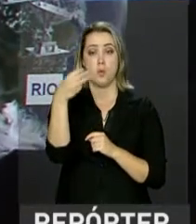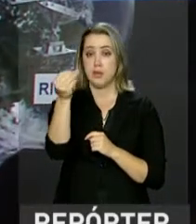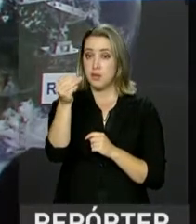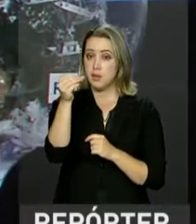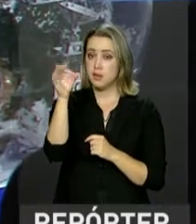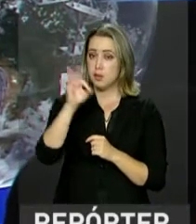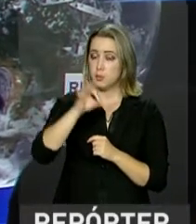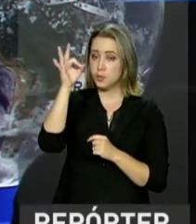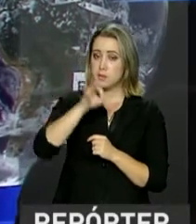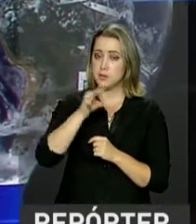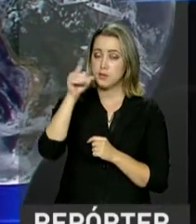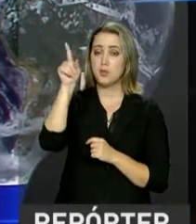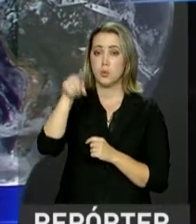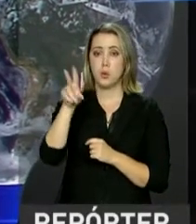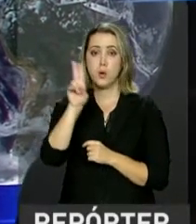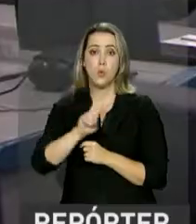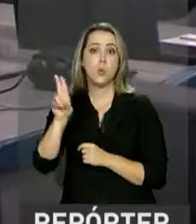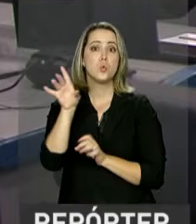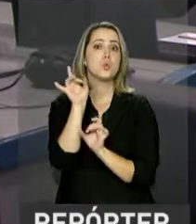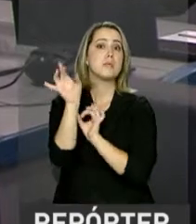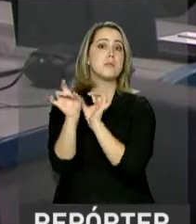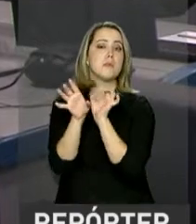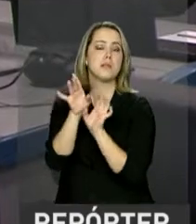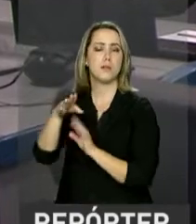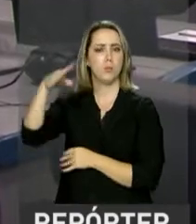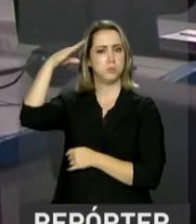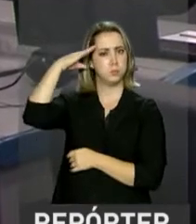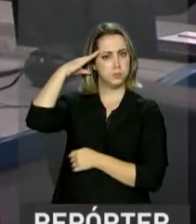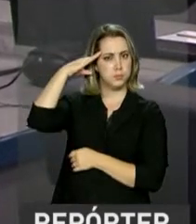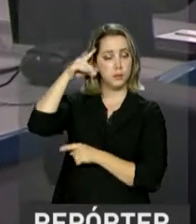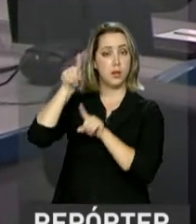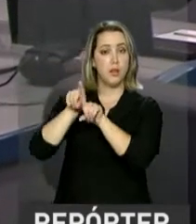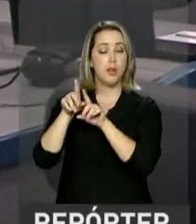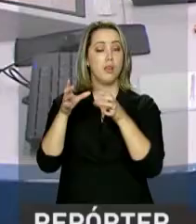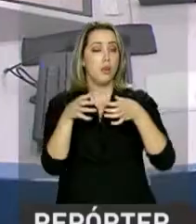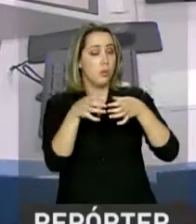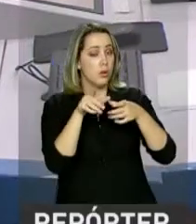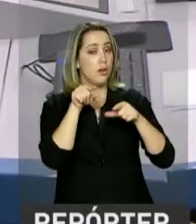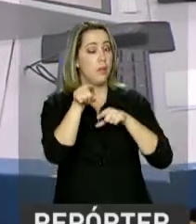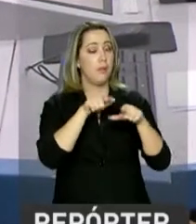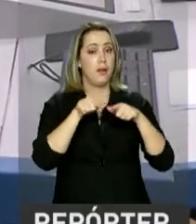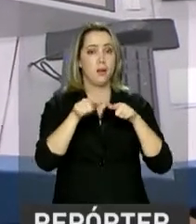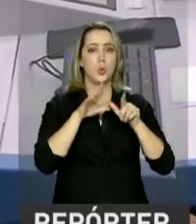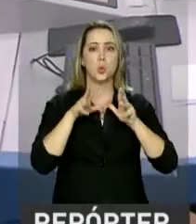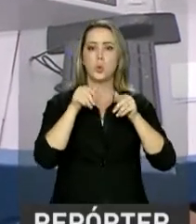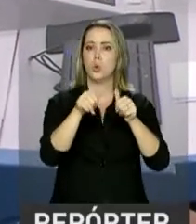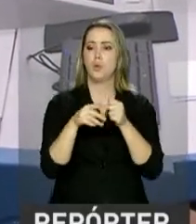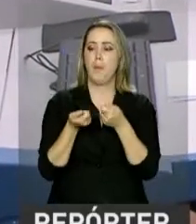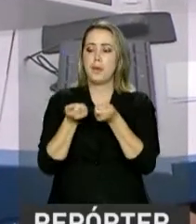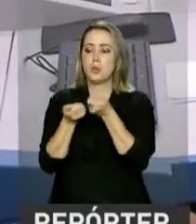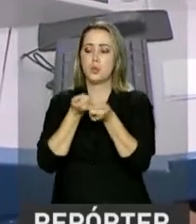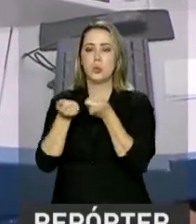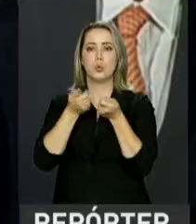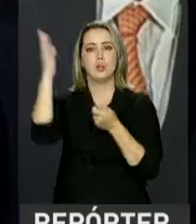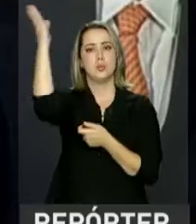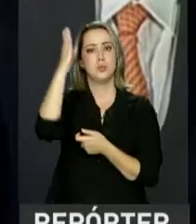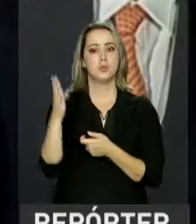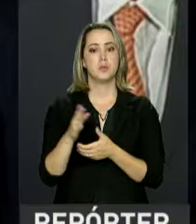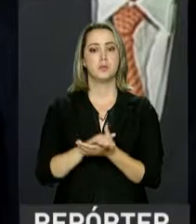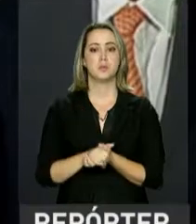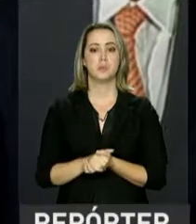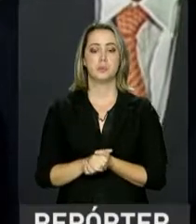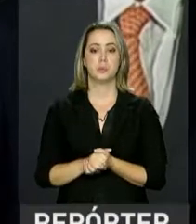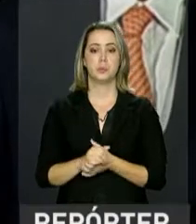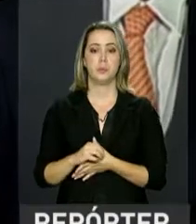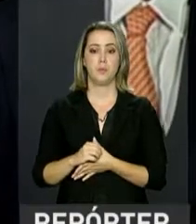do equipamento será de uso exclusivo das forças armadas ea operação será totalmente controlada pelo brasil ele